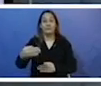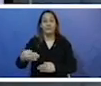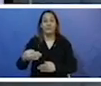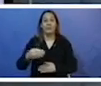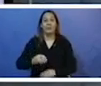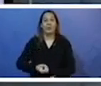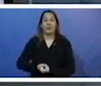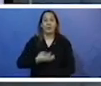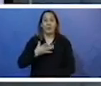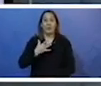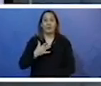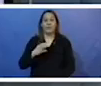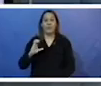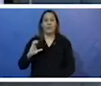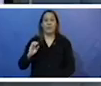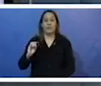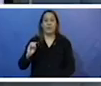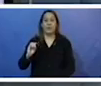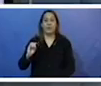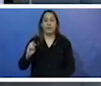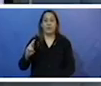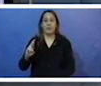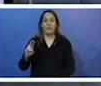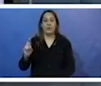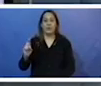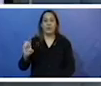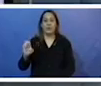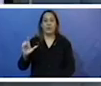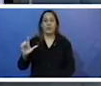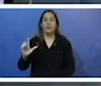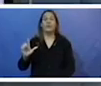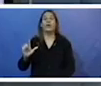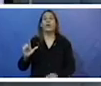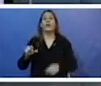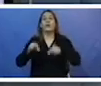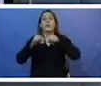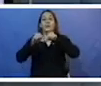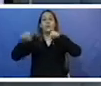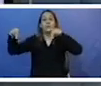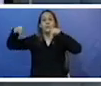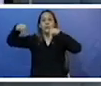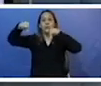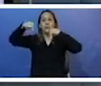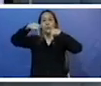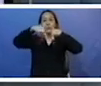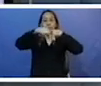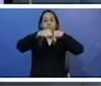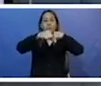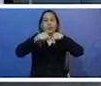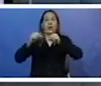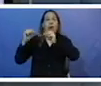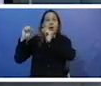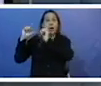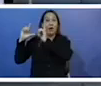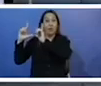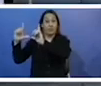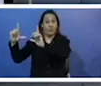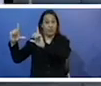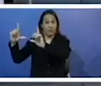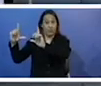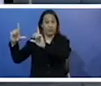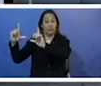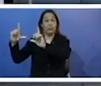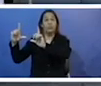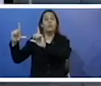Poesia em cordel, arte nordestina. E aqui nós temos uma foto e olha lá, cordéis